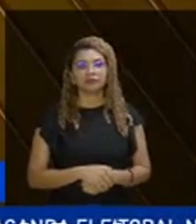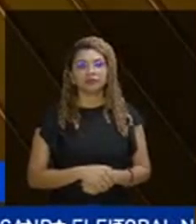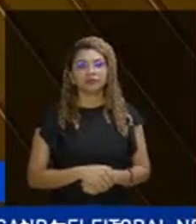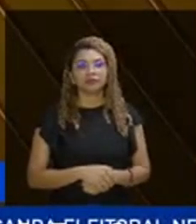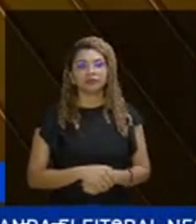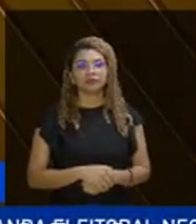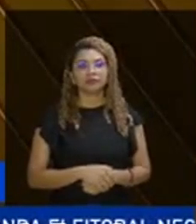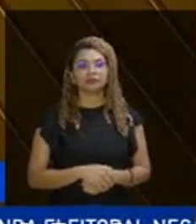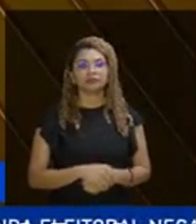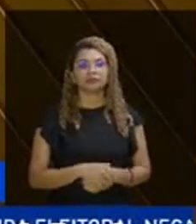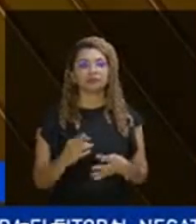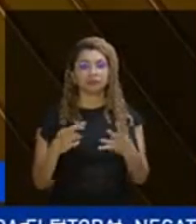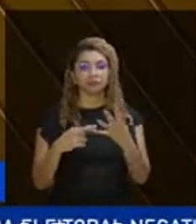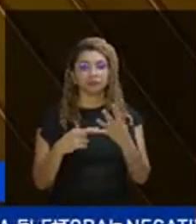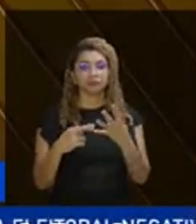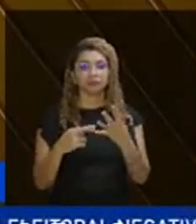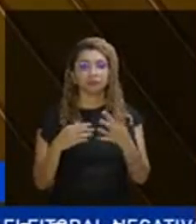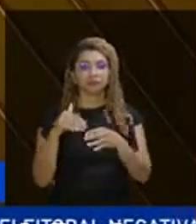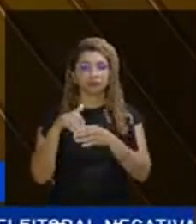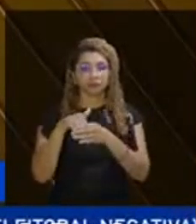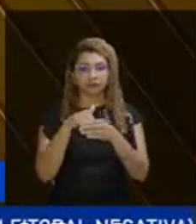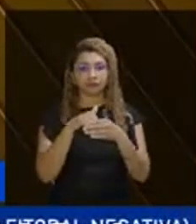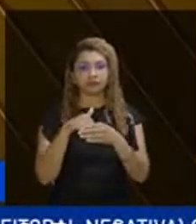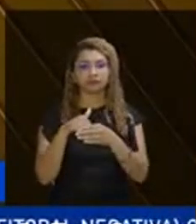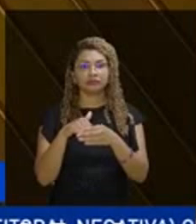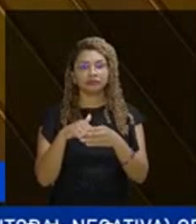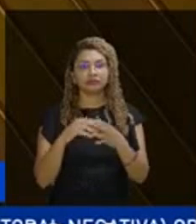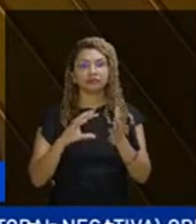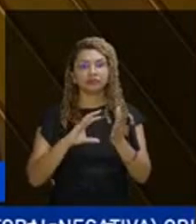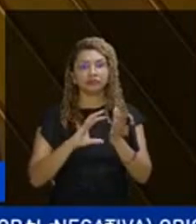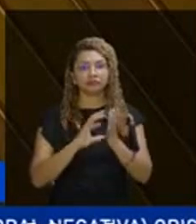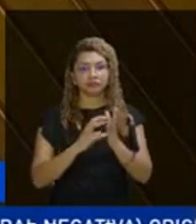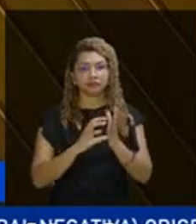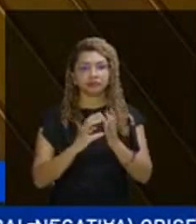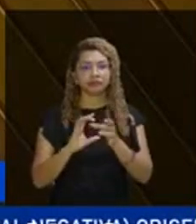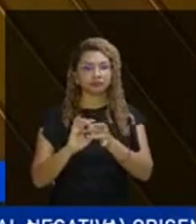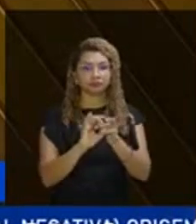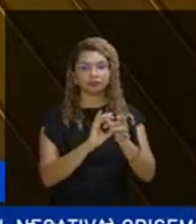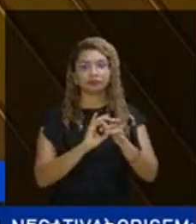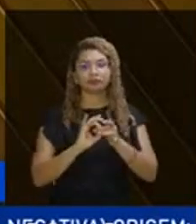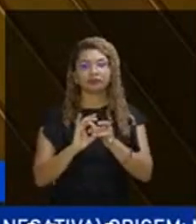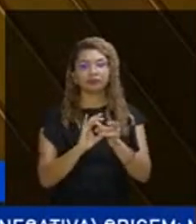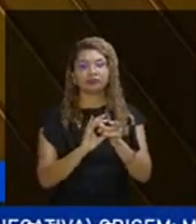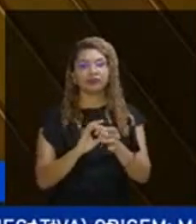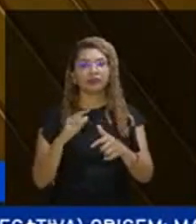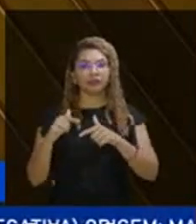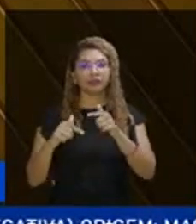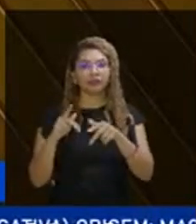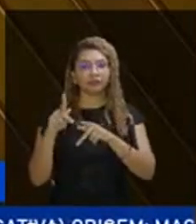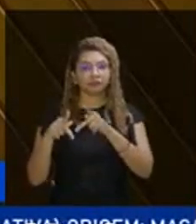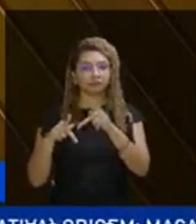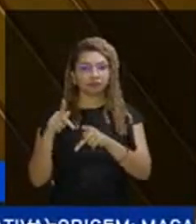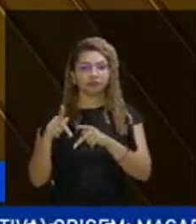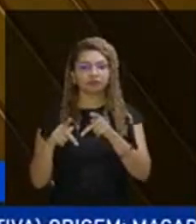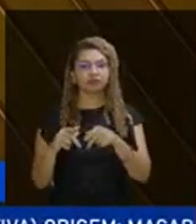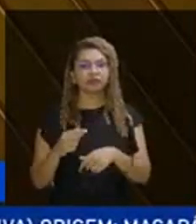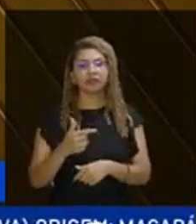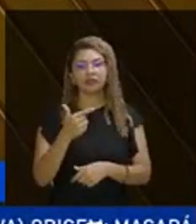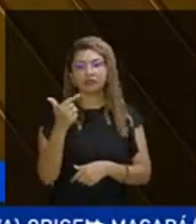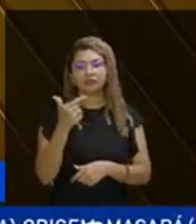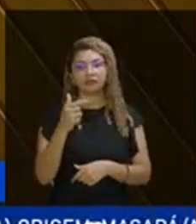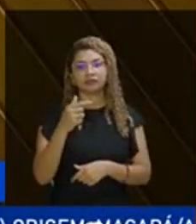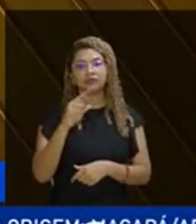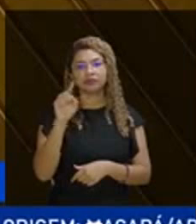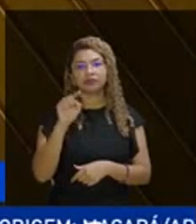Trata-se de recurso eleitoral interposto pela coligação Trabalhando pelo Povo contra a sentença do juízo da 2ª Zona Eleitoral,